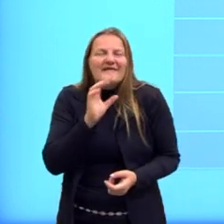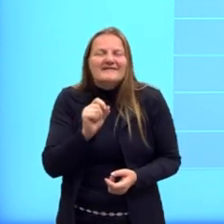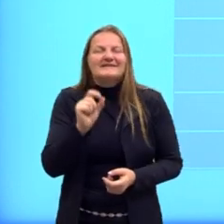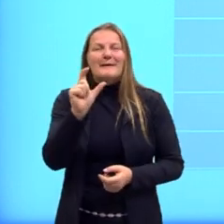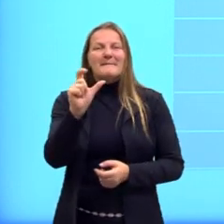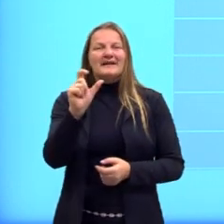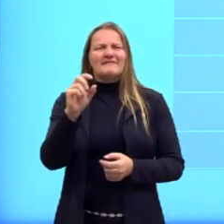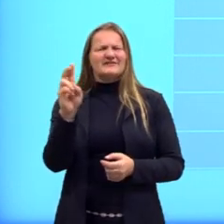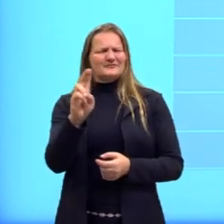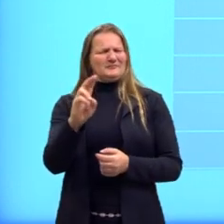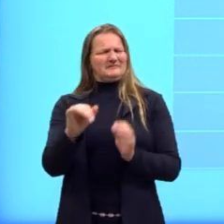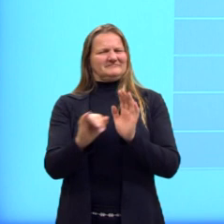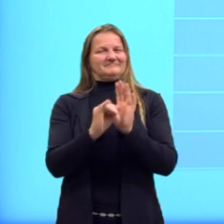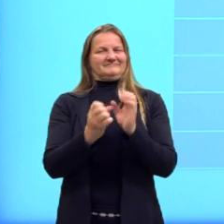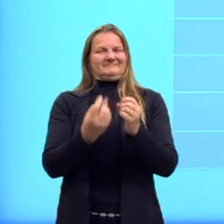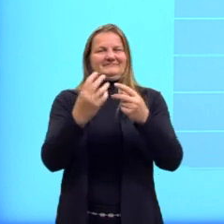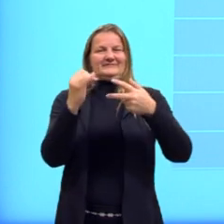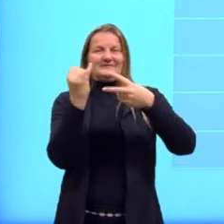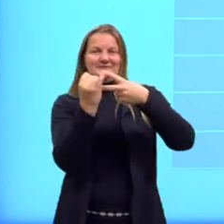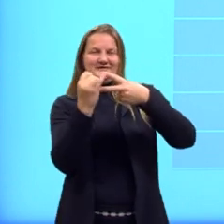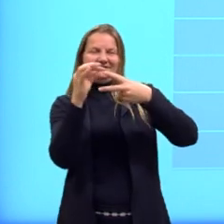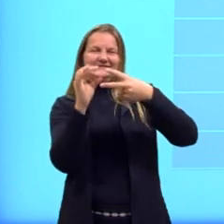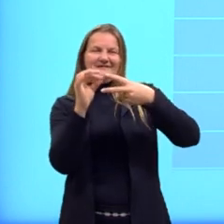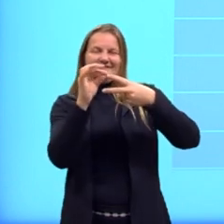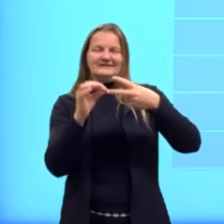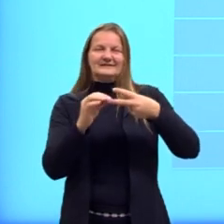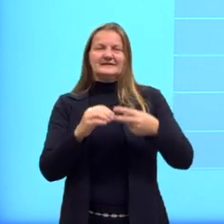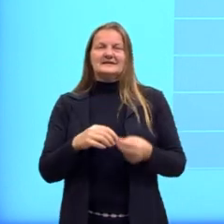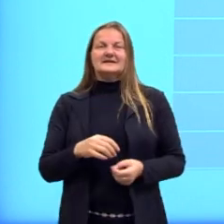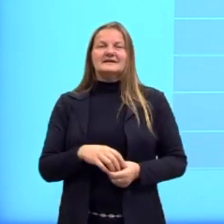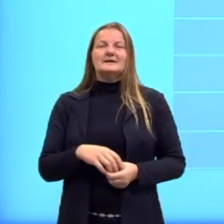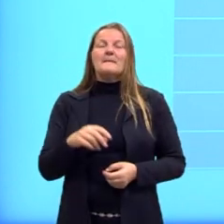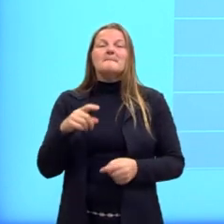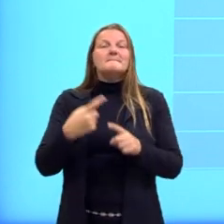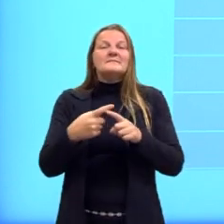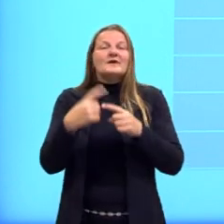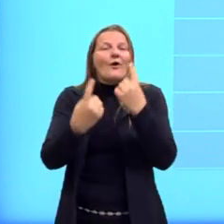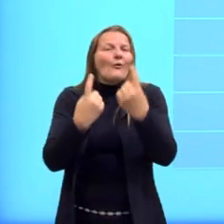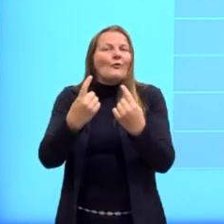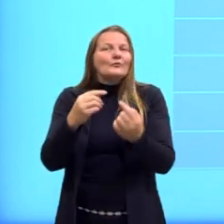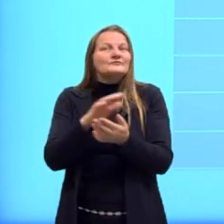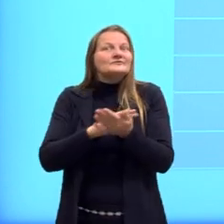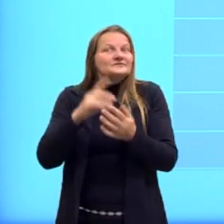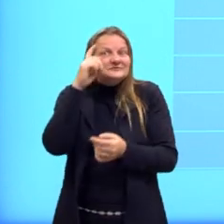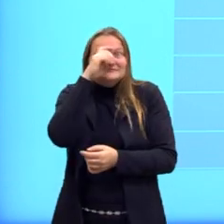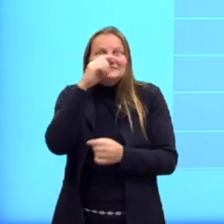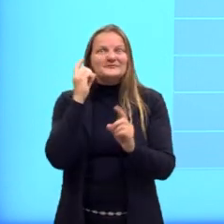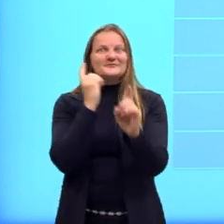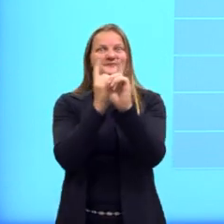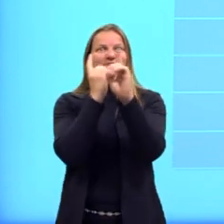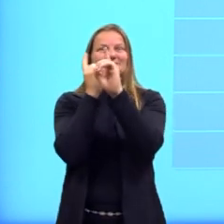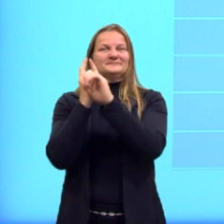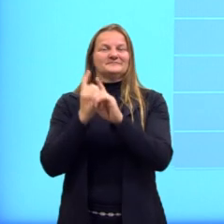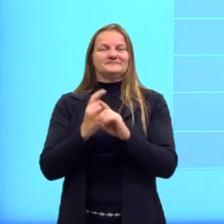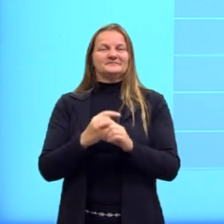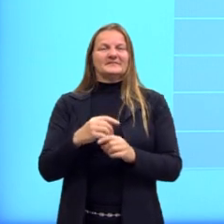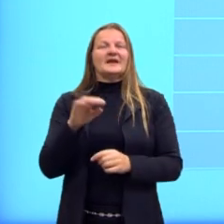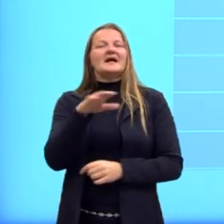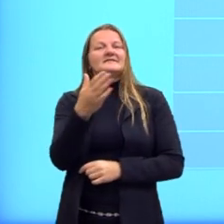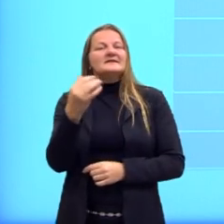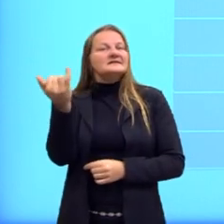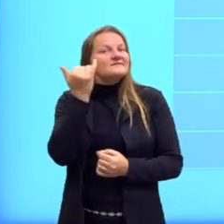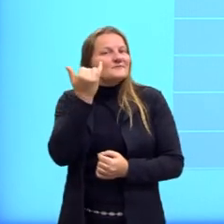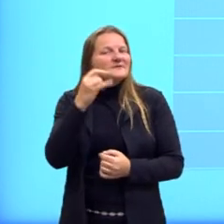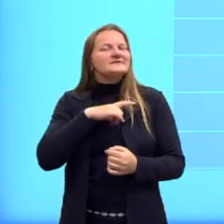ou eu vi uma vez só falar desse polígono quando eles não são assim tão usuais a questão costuma trazer para vocês a